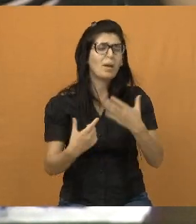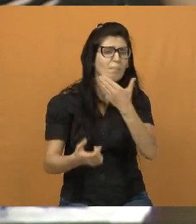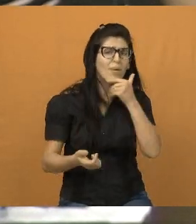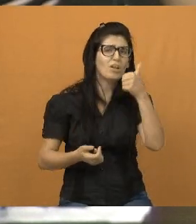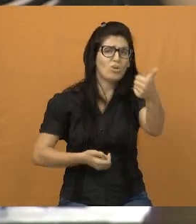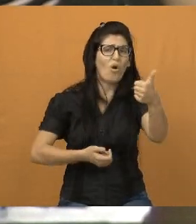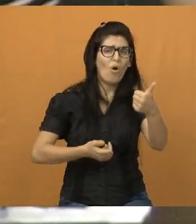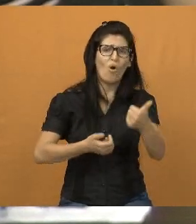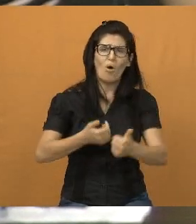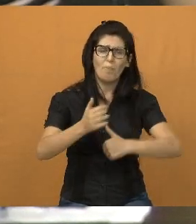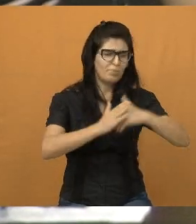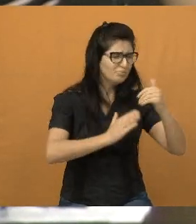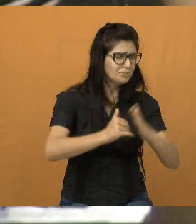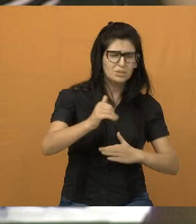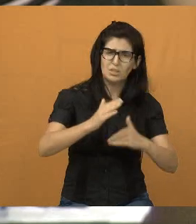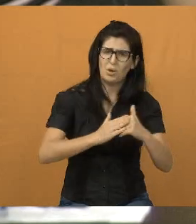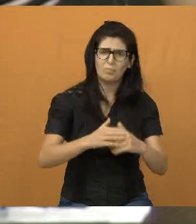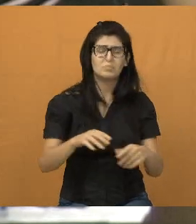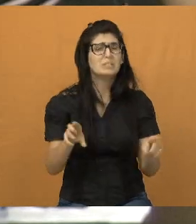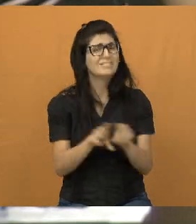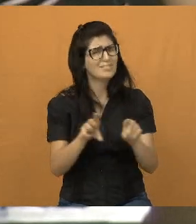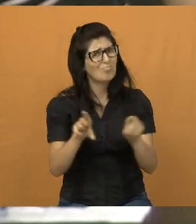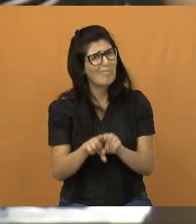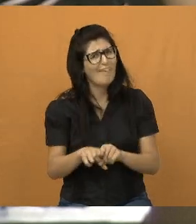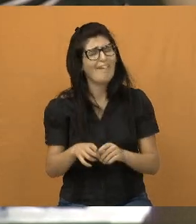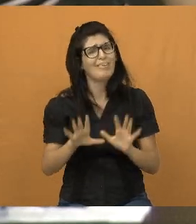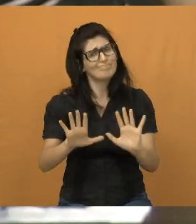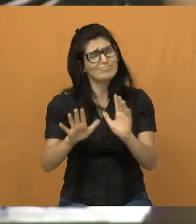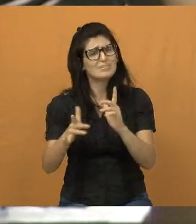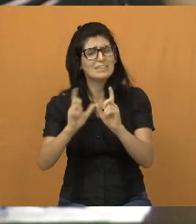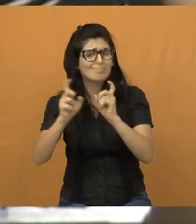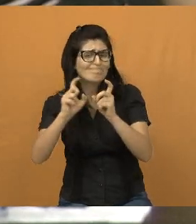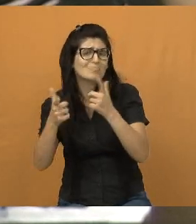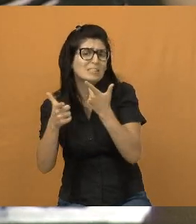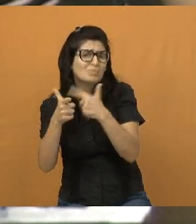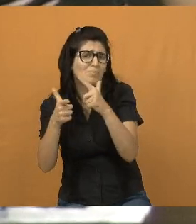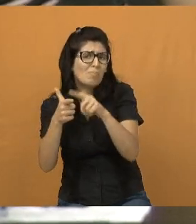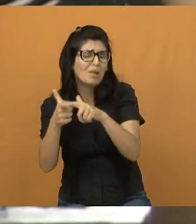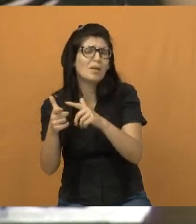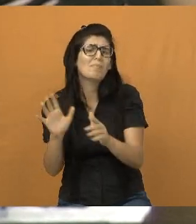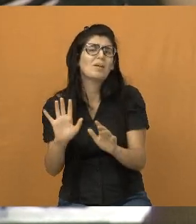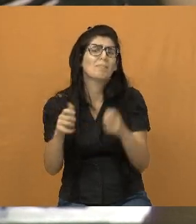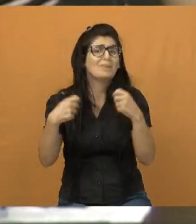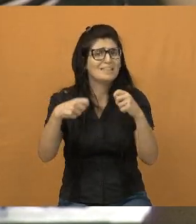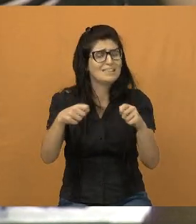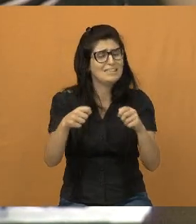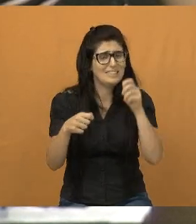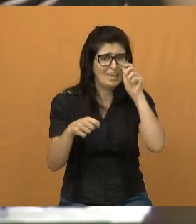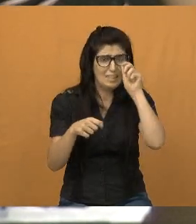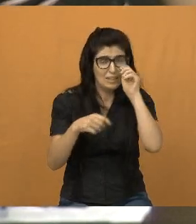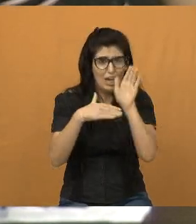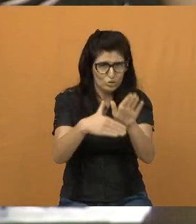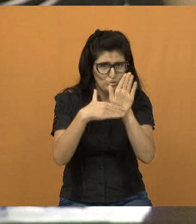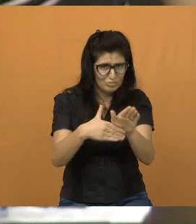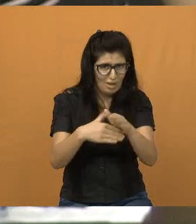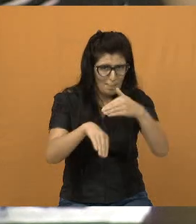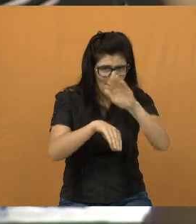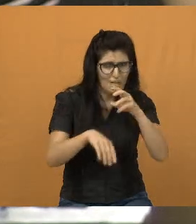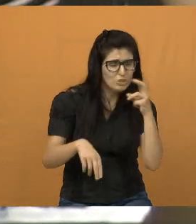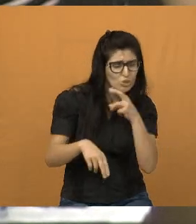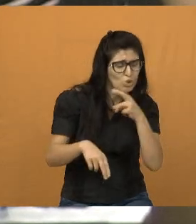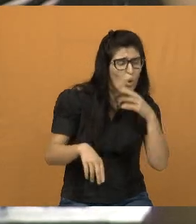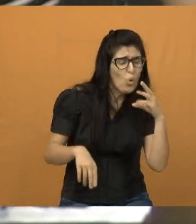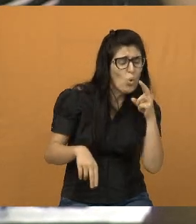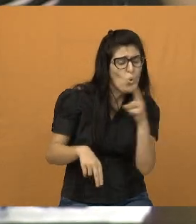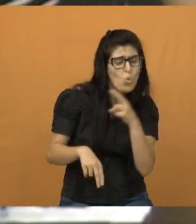alguns, e apontando algumas críticas, né? E uma das críticas é a gente investir muito mais em emergência,